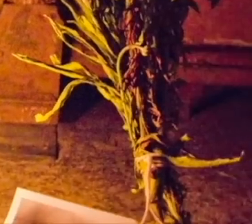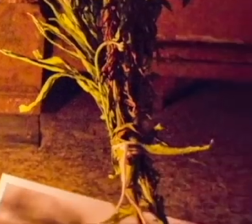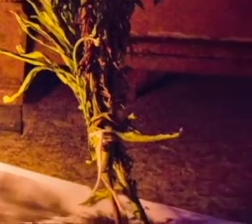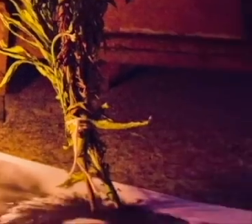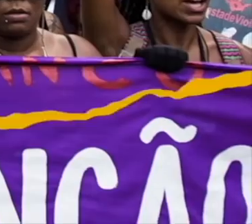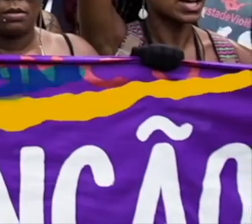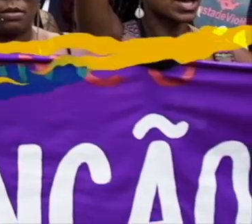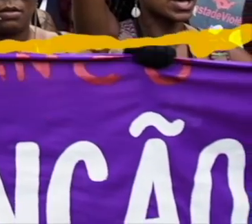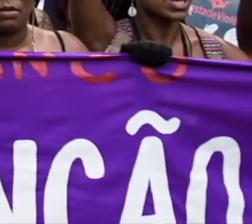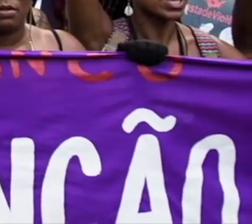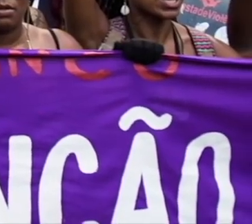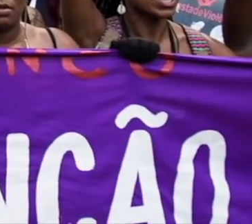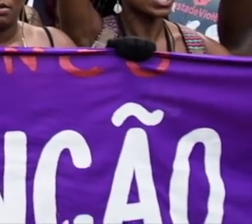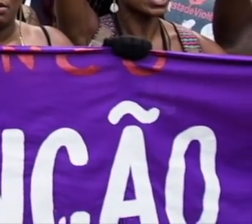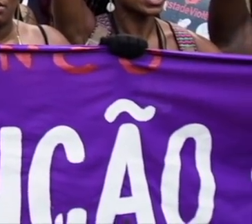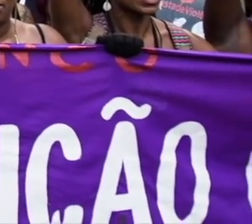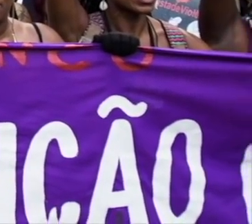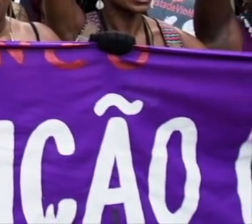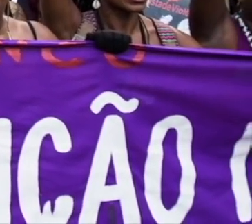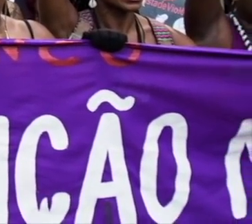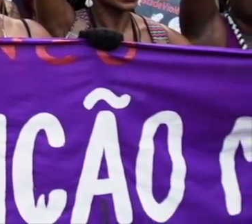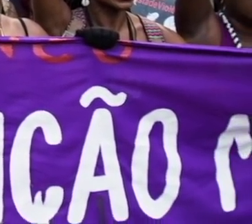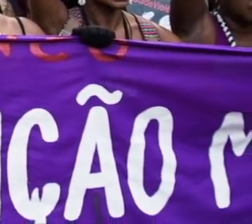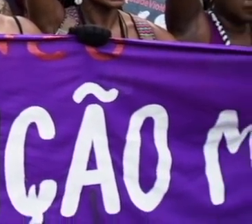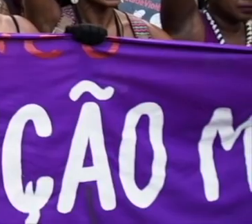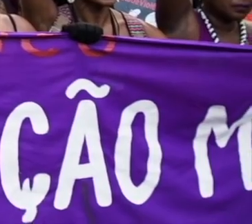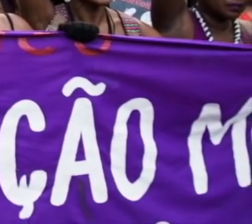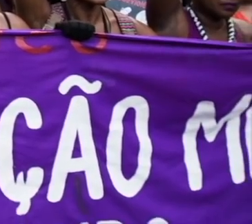Marielles, Malês.